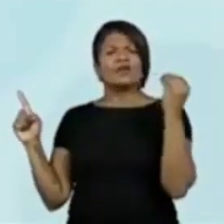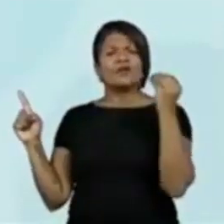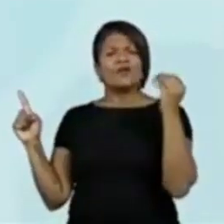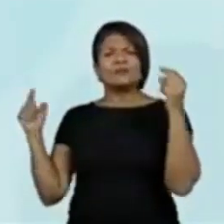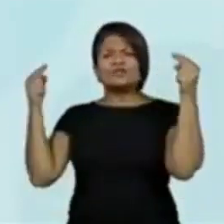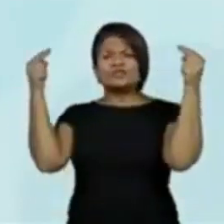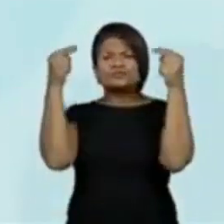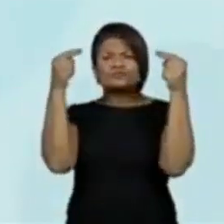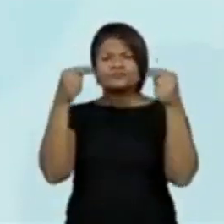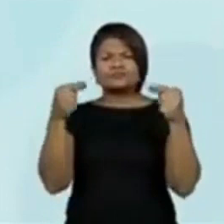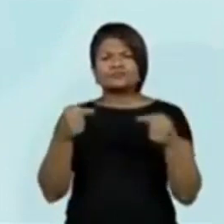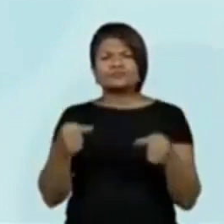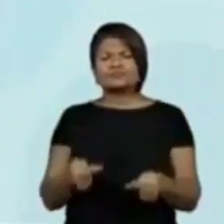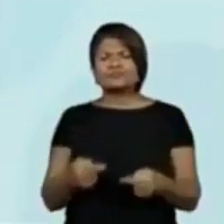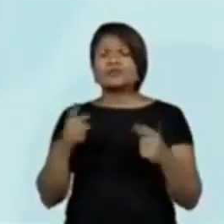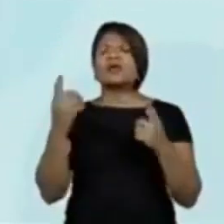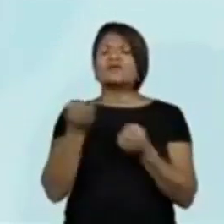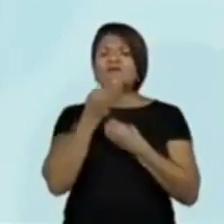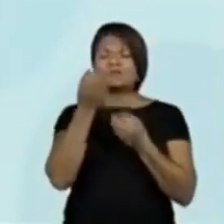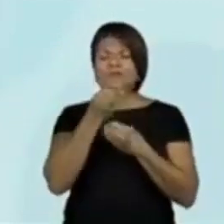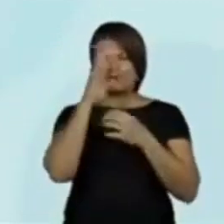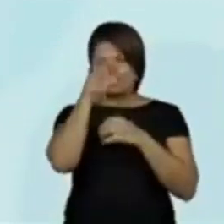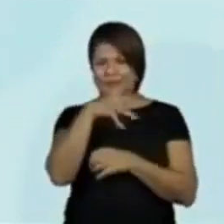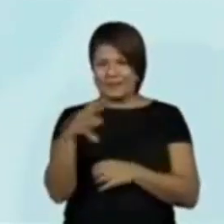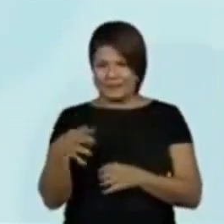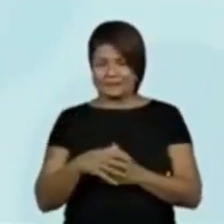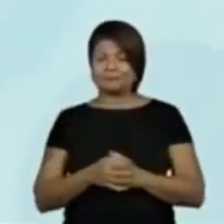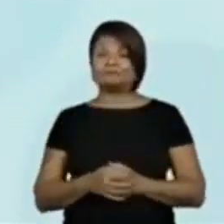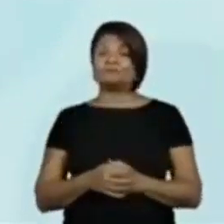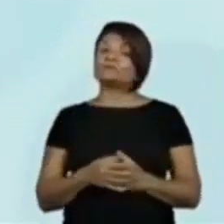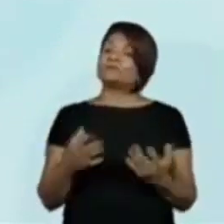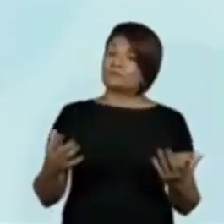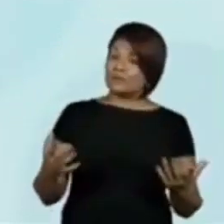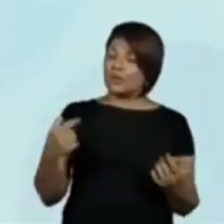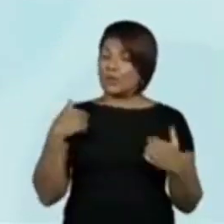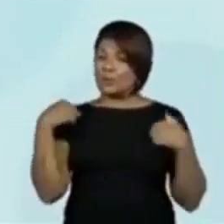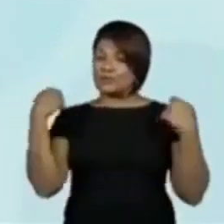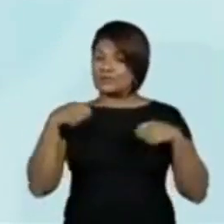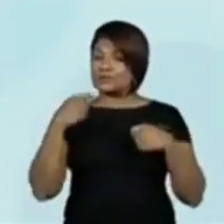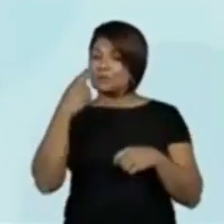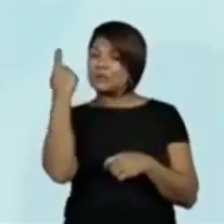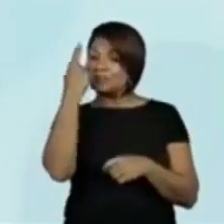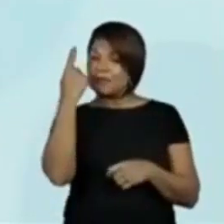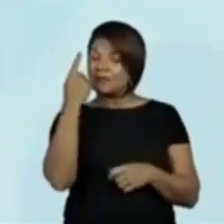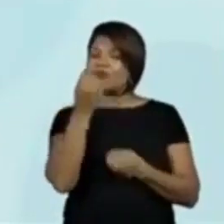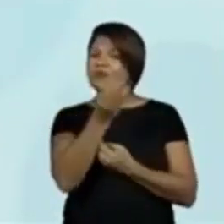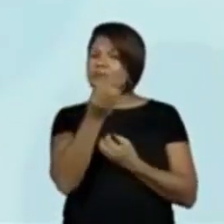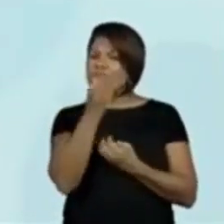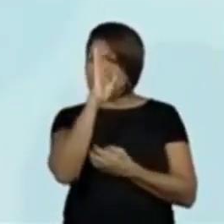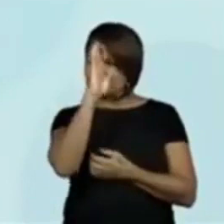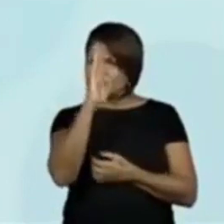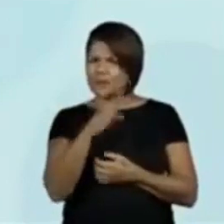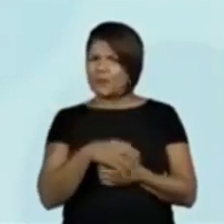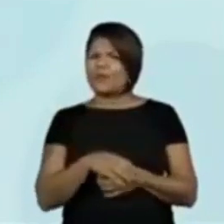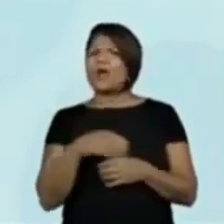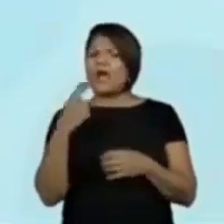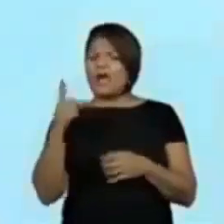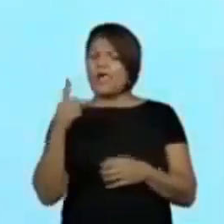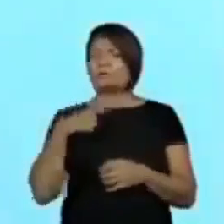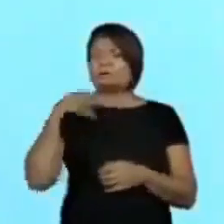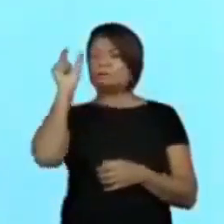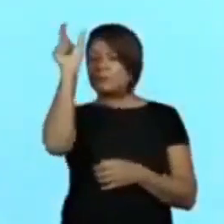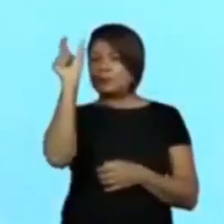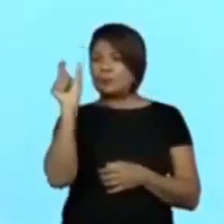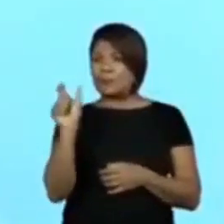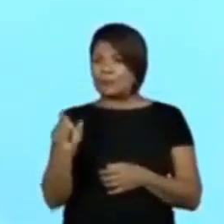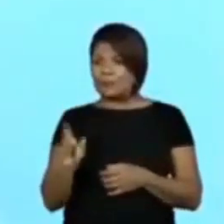as informações que estão na nossa tabela. Então, eu vou pelos meus descritores, que são esses aqui,